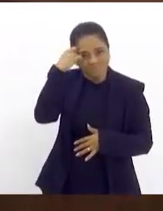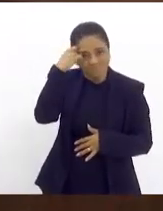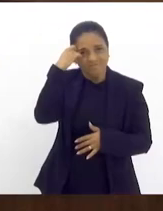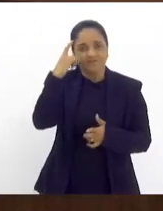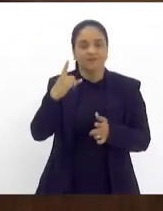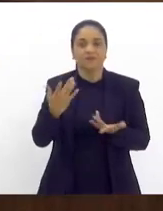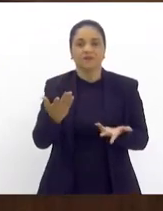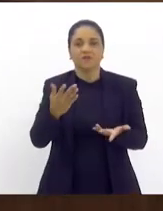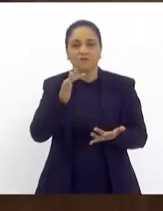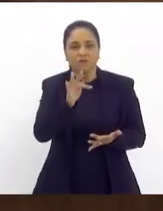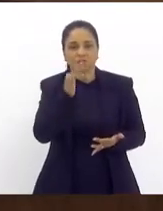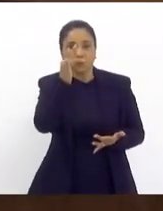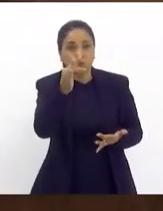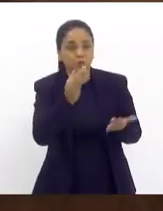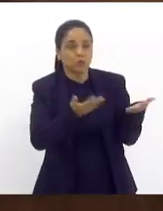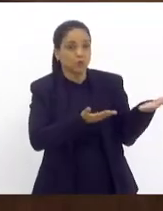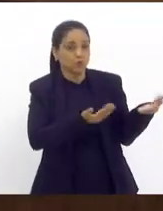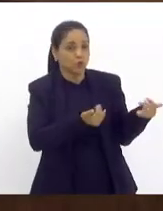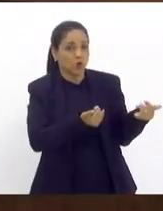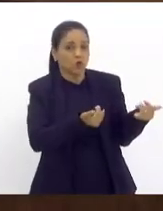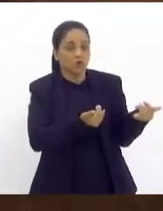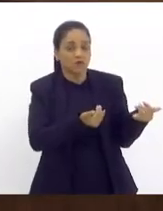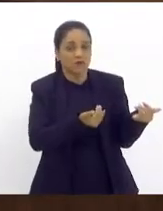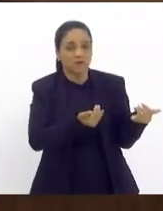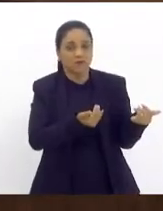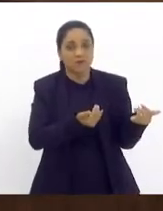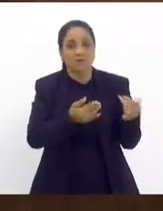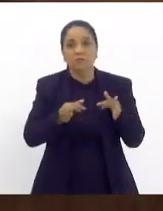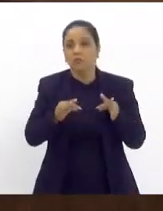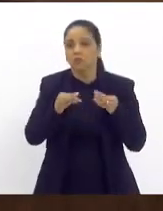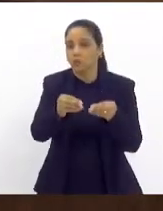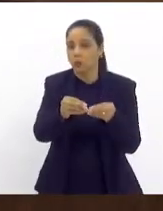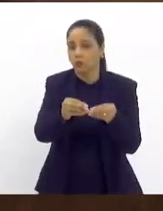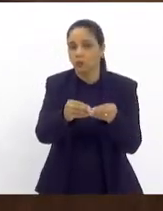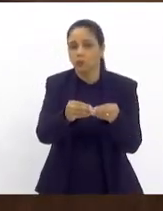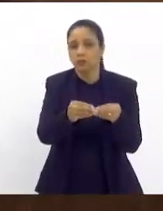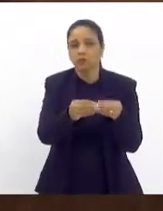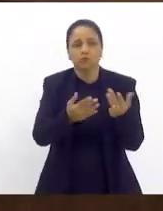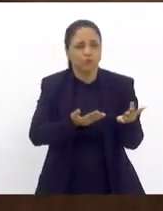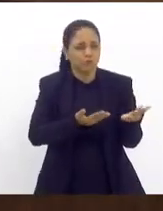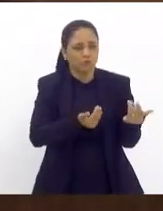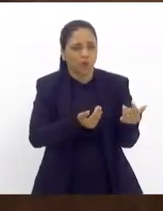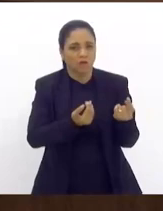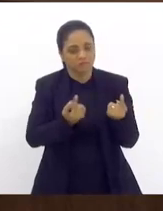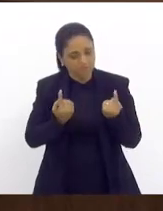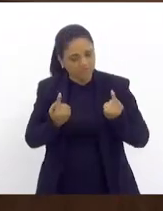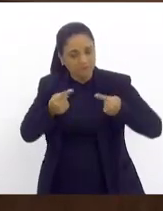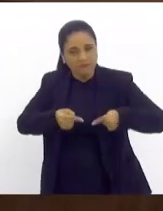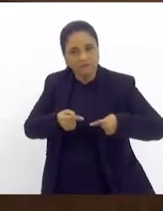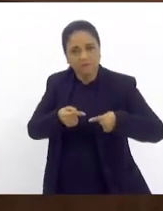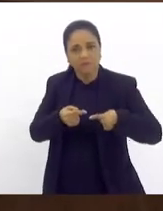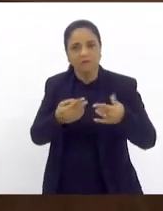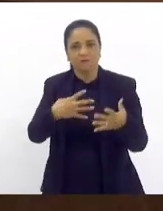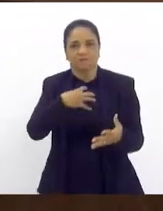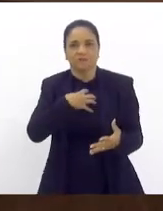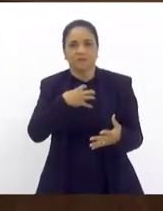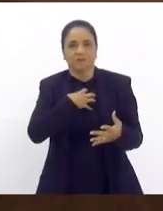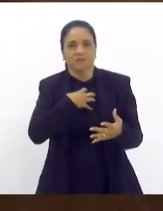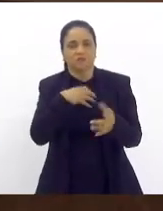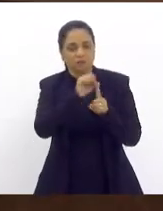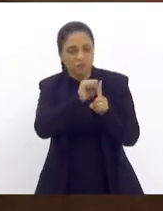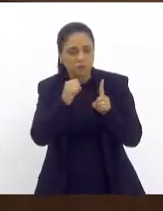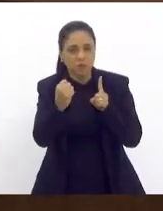futuro jovem e um futuro para a juventude que se sente desafiada a lutar por essa outra sociedade